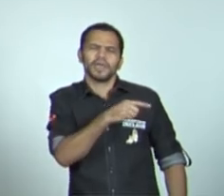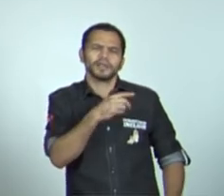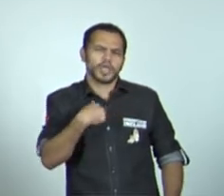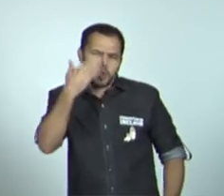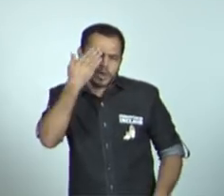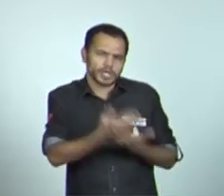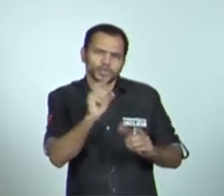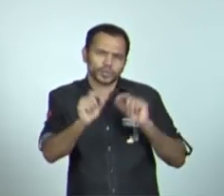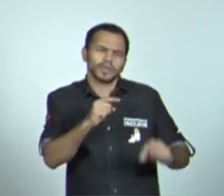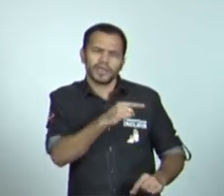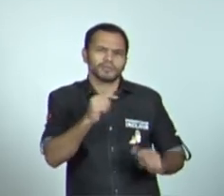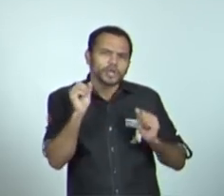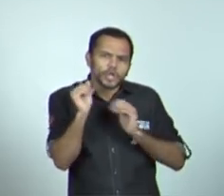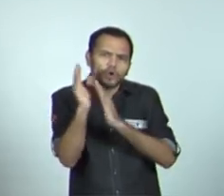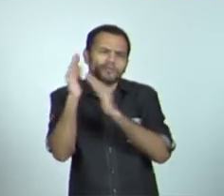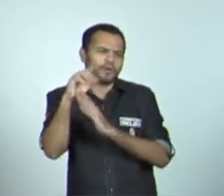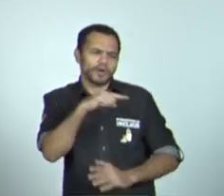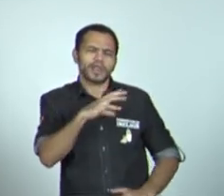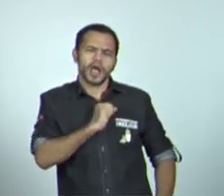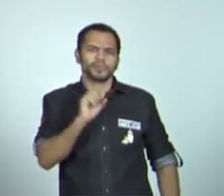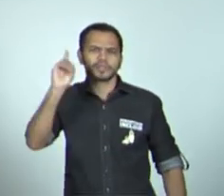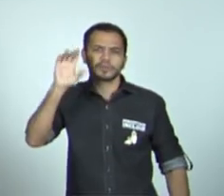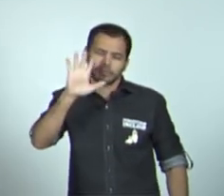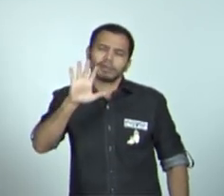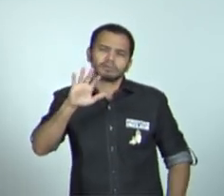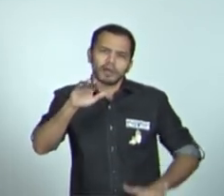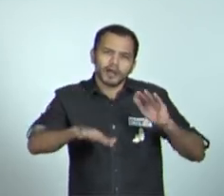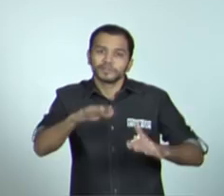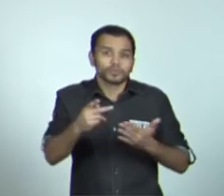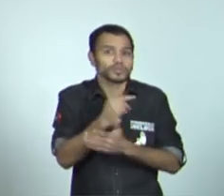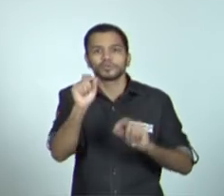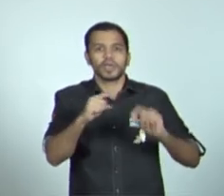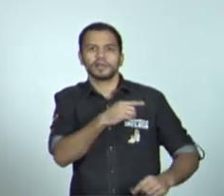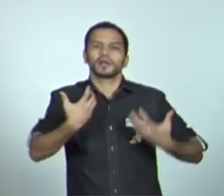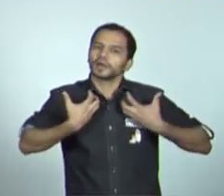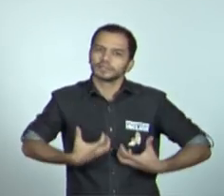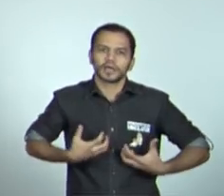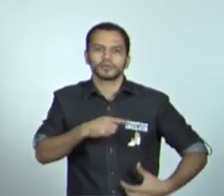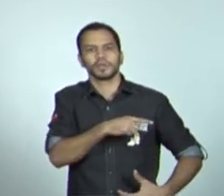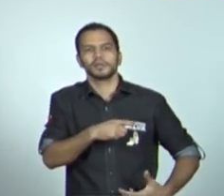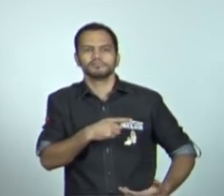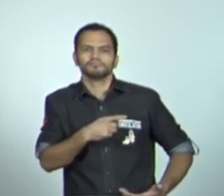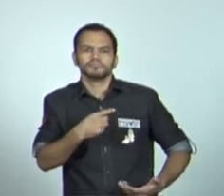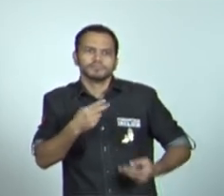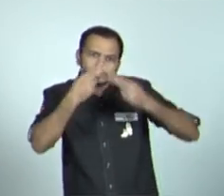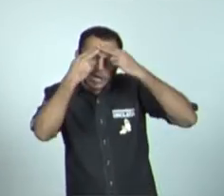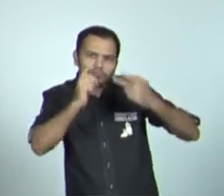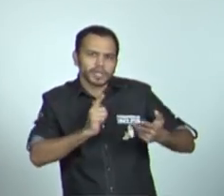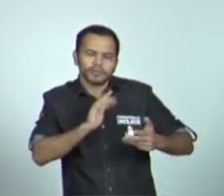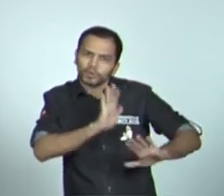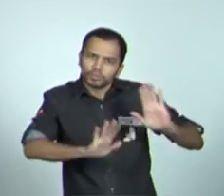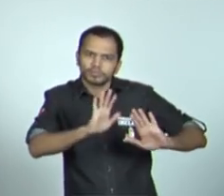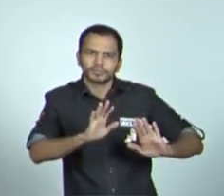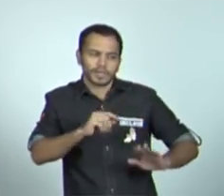um tempo de clamor agora chega uma hora que o corpo está cansado ele tá ferido ele fala o que deus olha já falei contigo